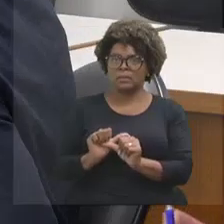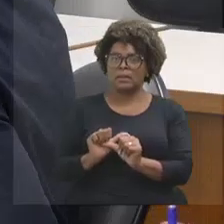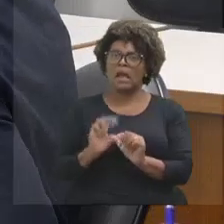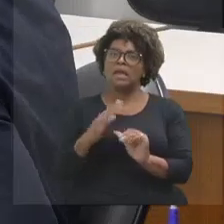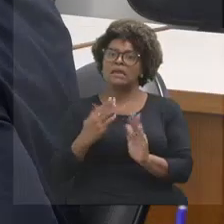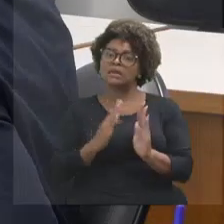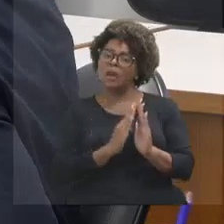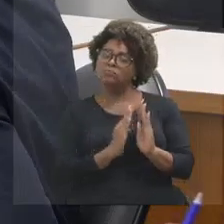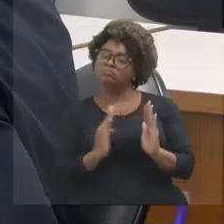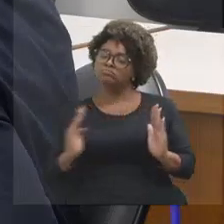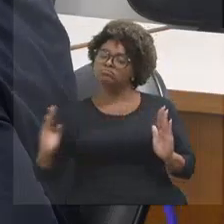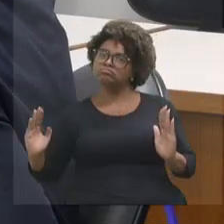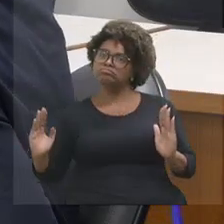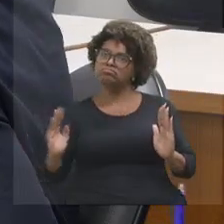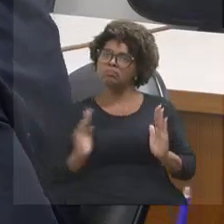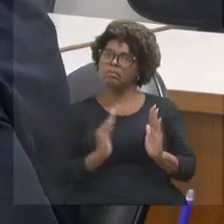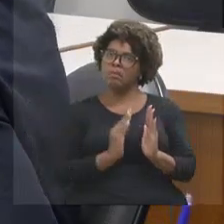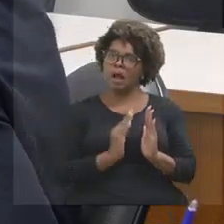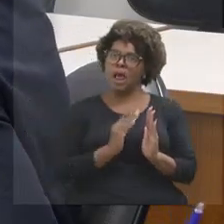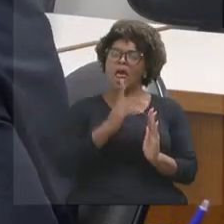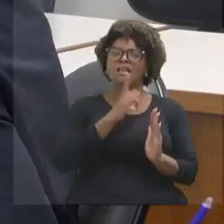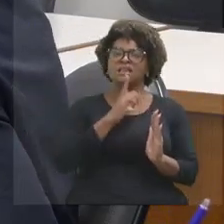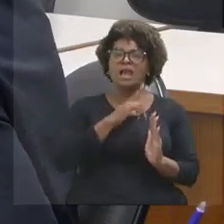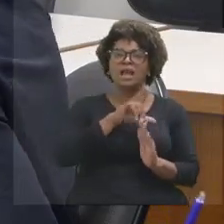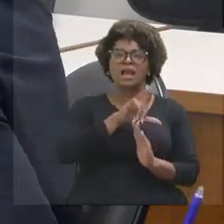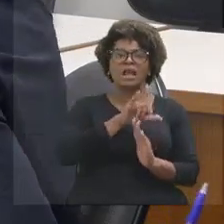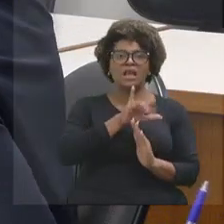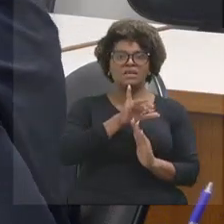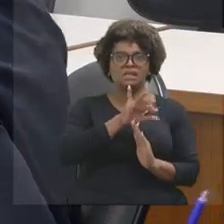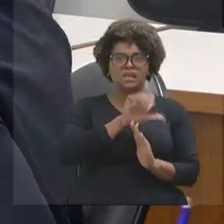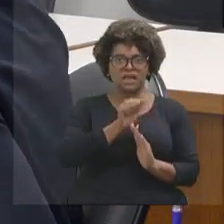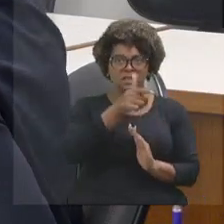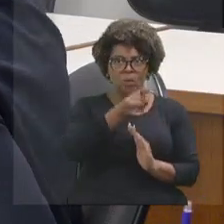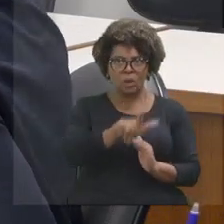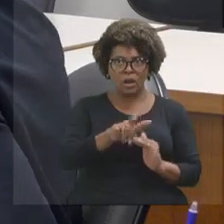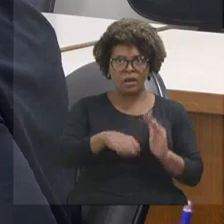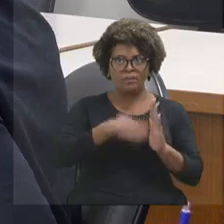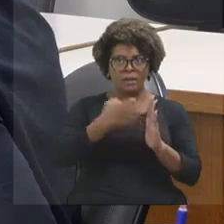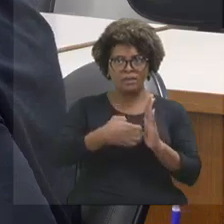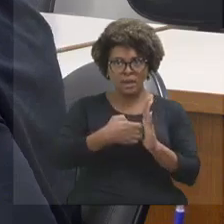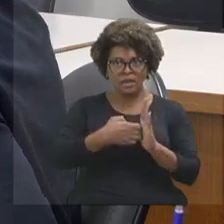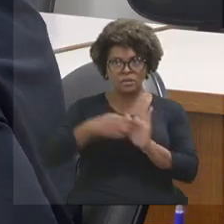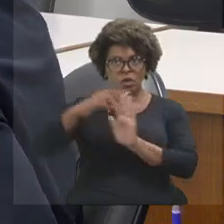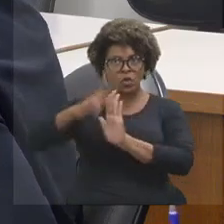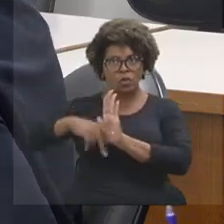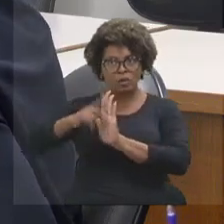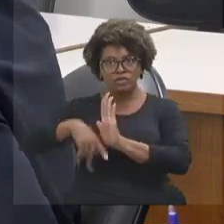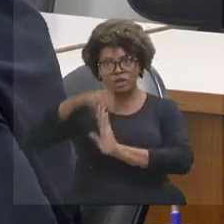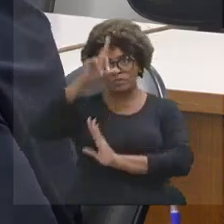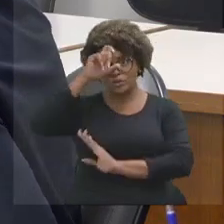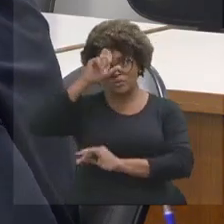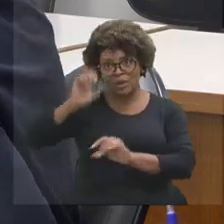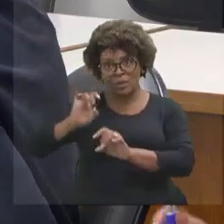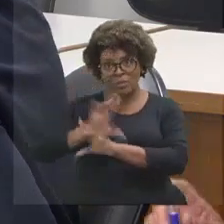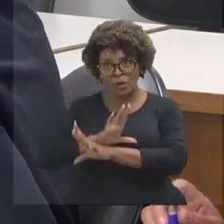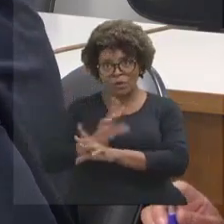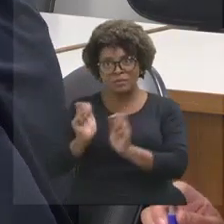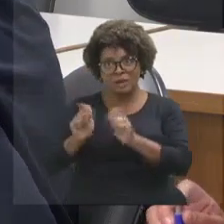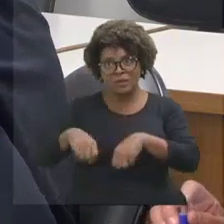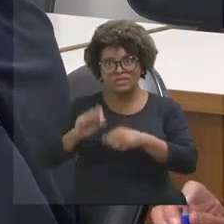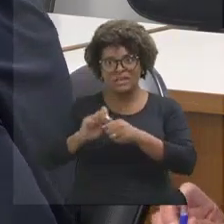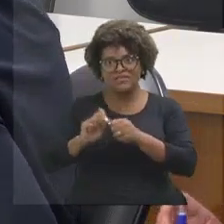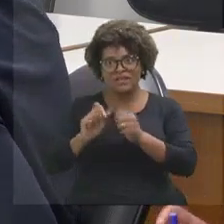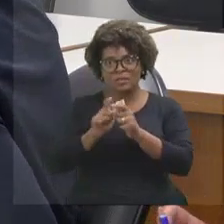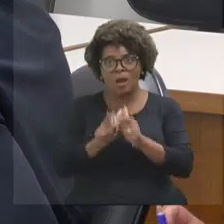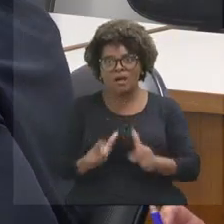a licitação ganha pela empresa e os projetos todos do hospital prontos para que a gente consiga fazer aquela grande obra